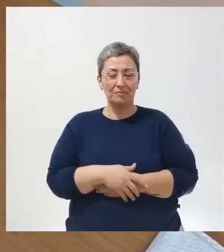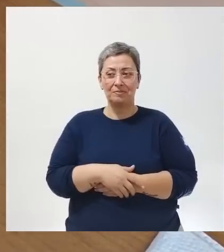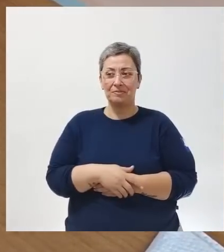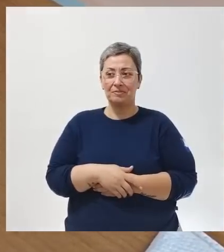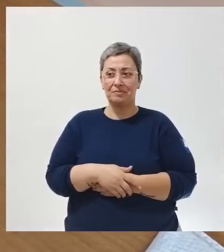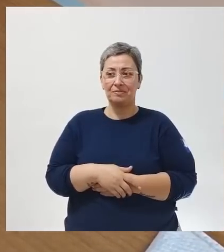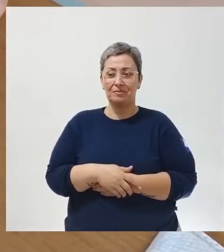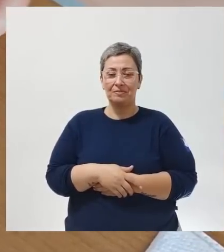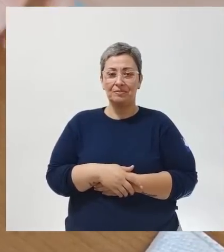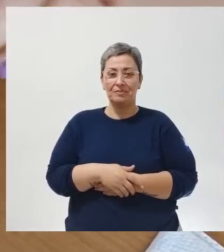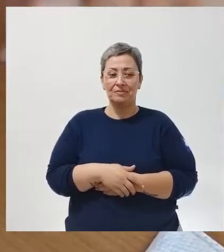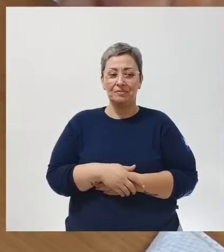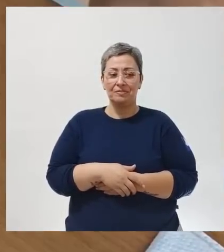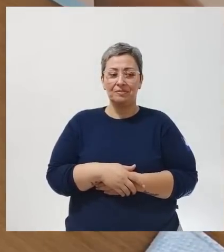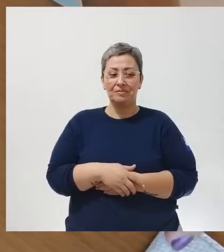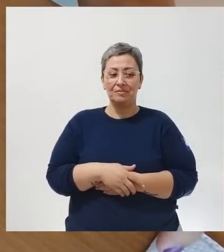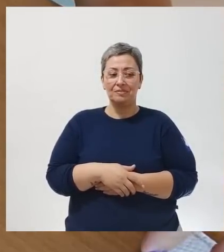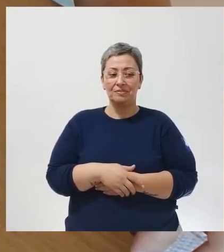ver?